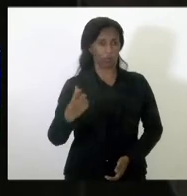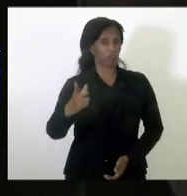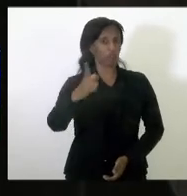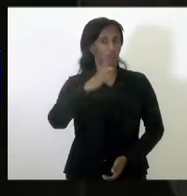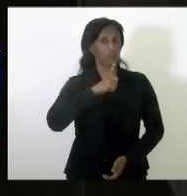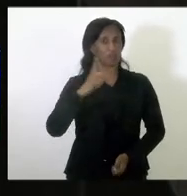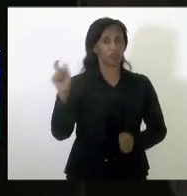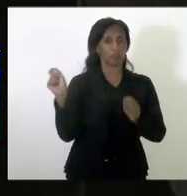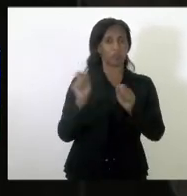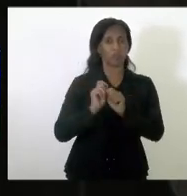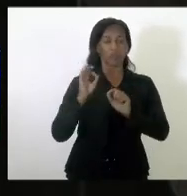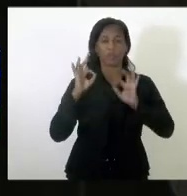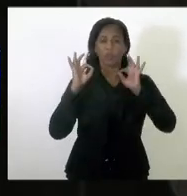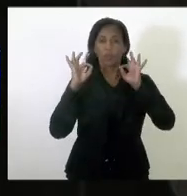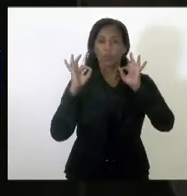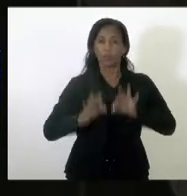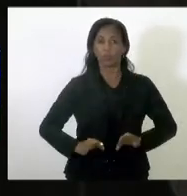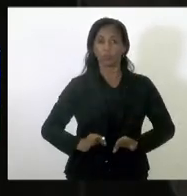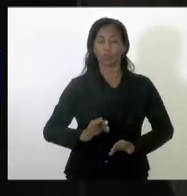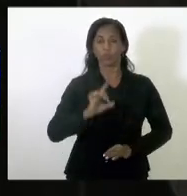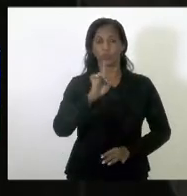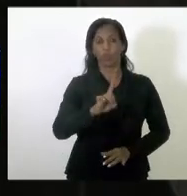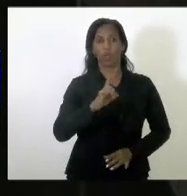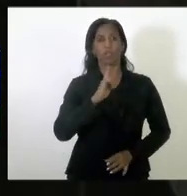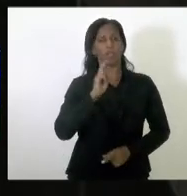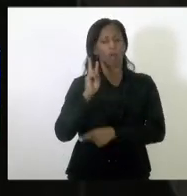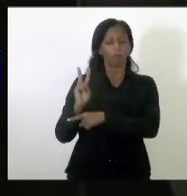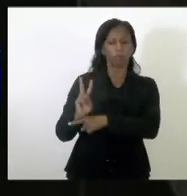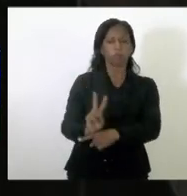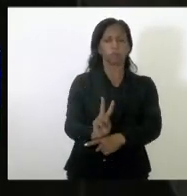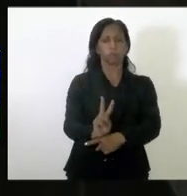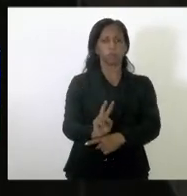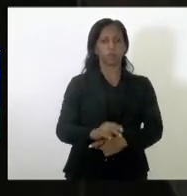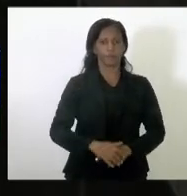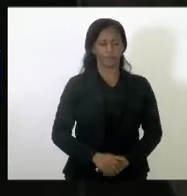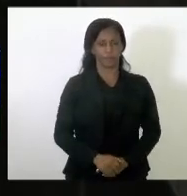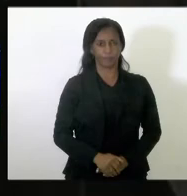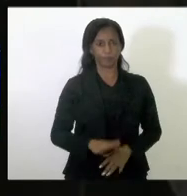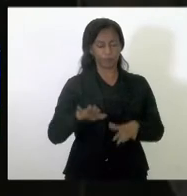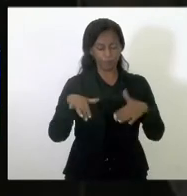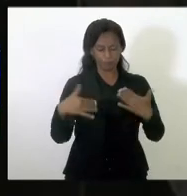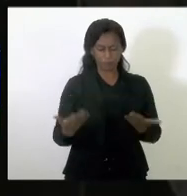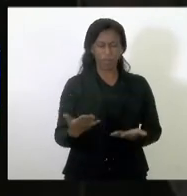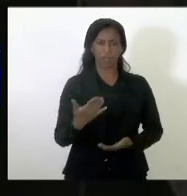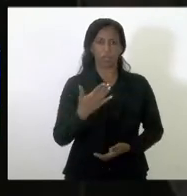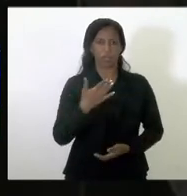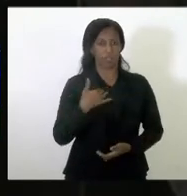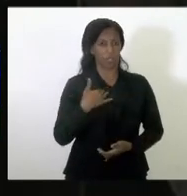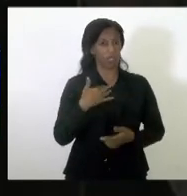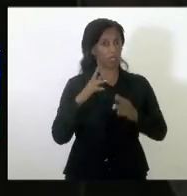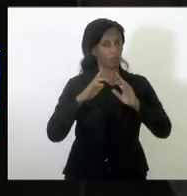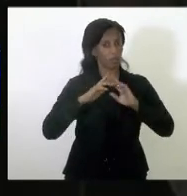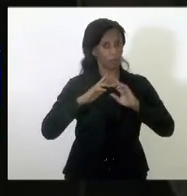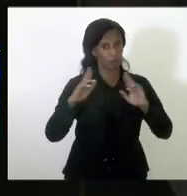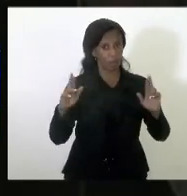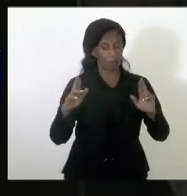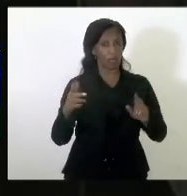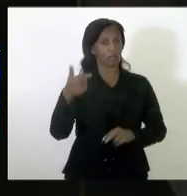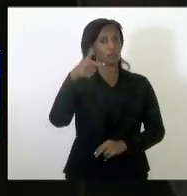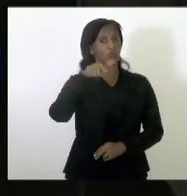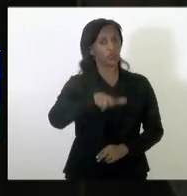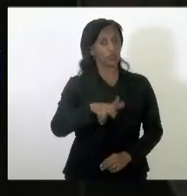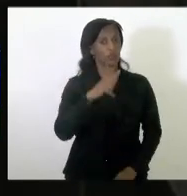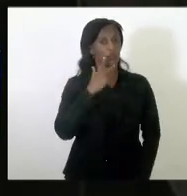fazer aquilo que é nosso de direito, que é fiscalizar. Então, eu queria deixar aqui o meu recado. E, mais uma